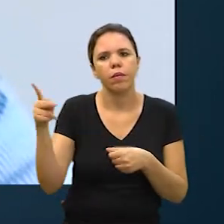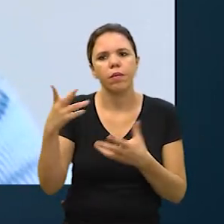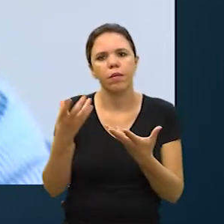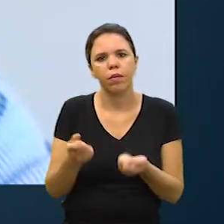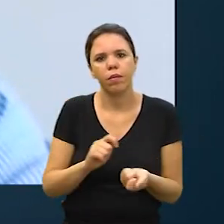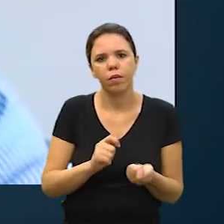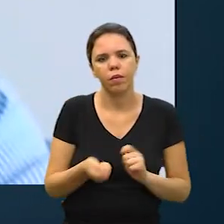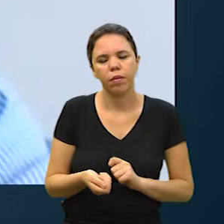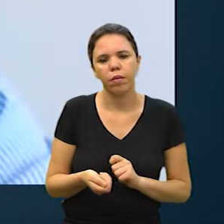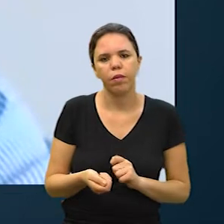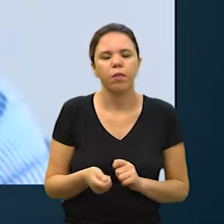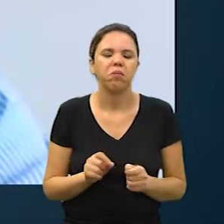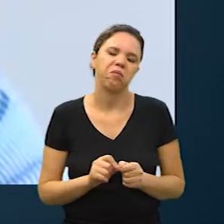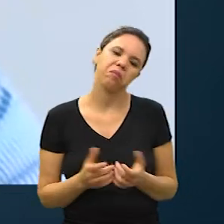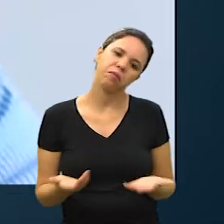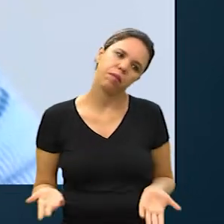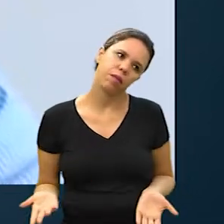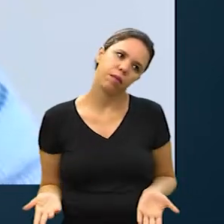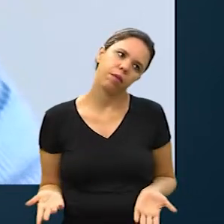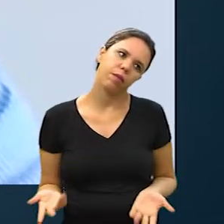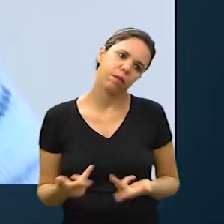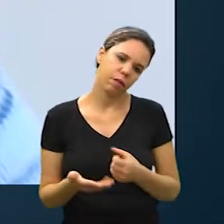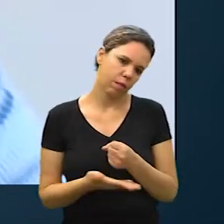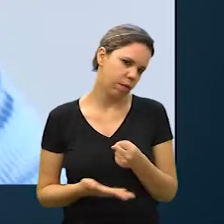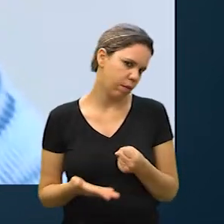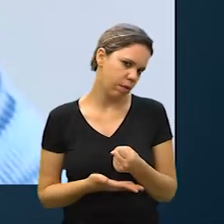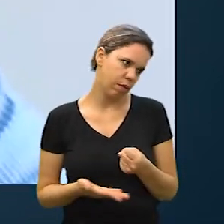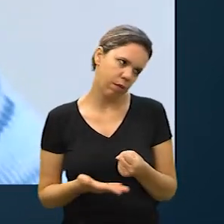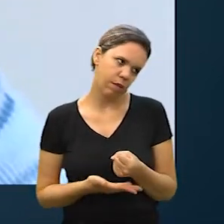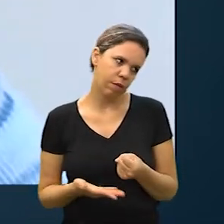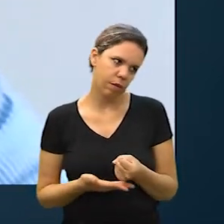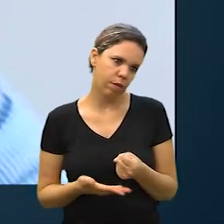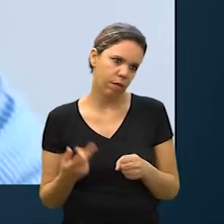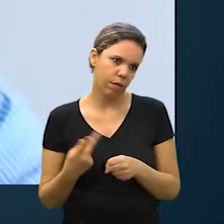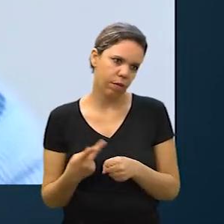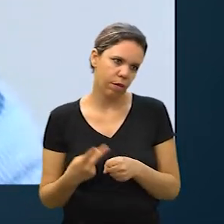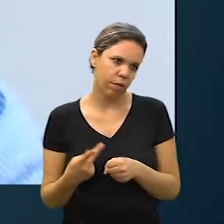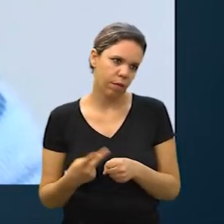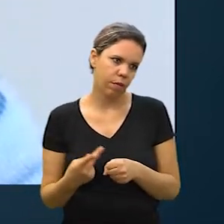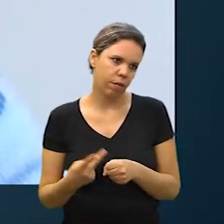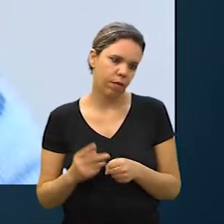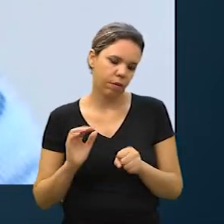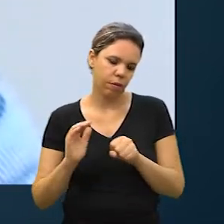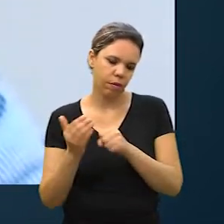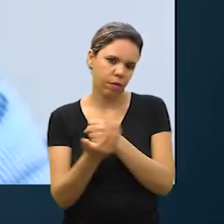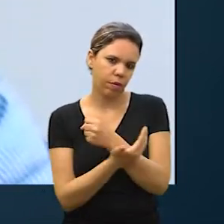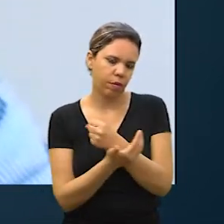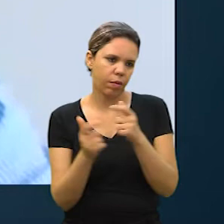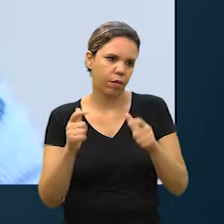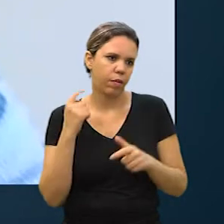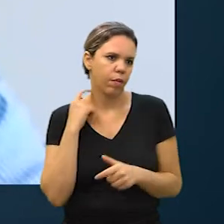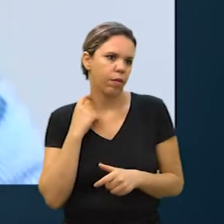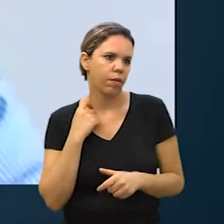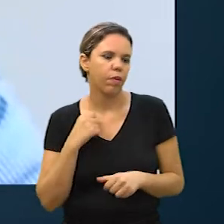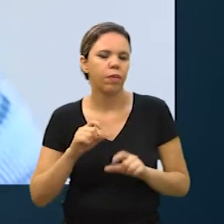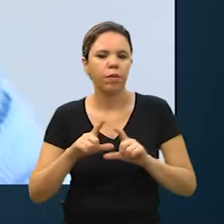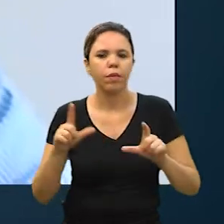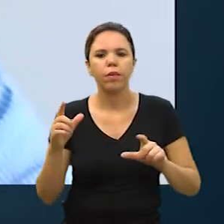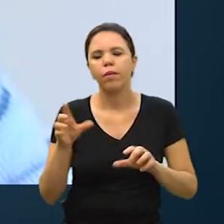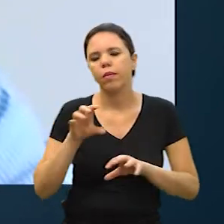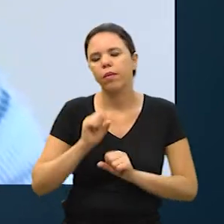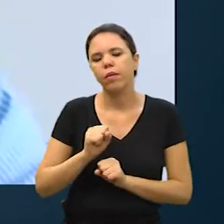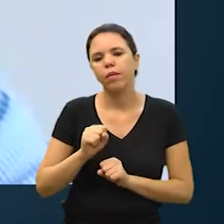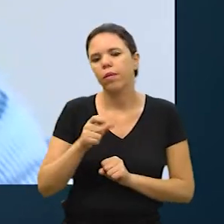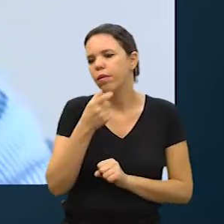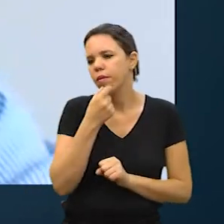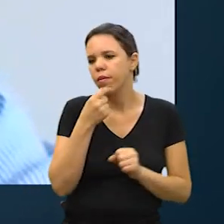fazer adequação, tem que fazer adequação. Tem coisas básicas, né? Então, pegar um produto, colocar o rótulo no idioma local, pode ser espanhol, inglês,